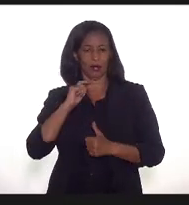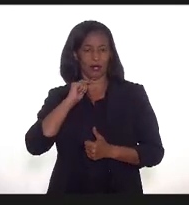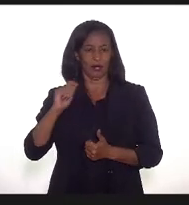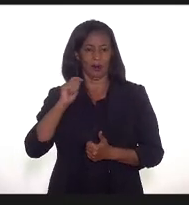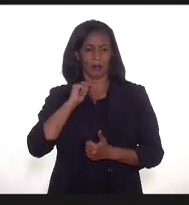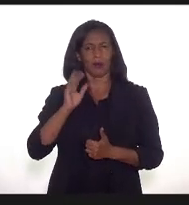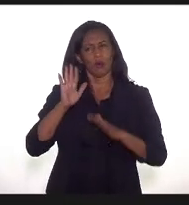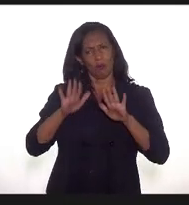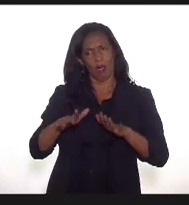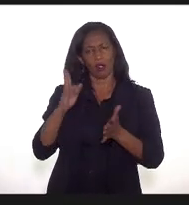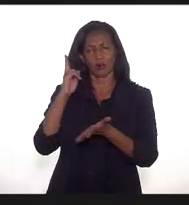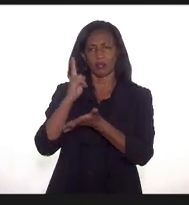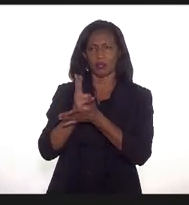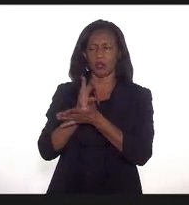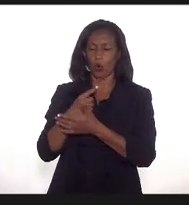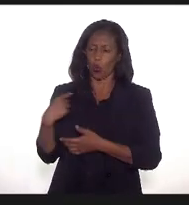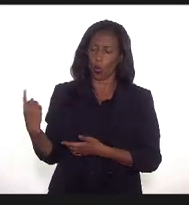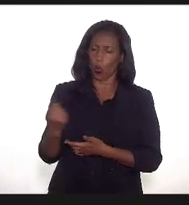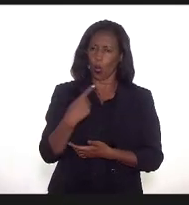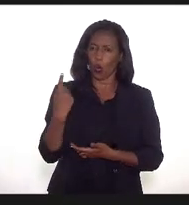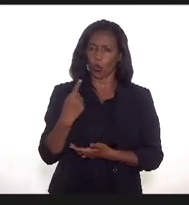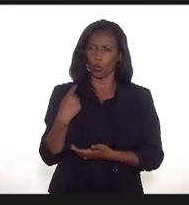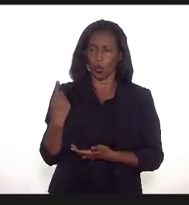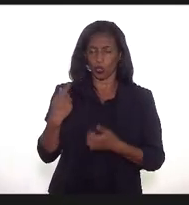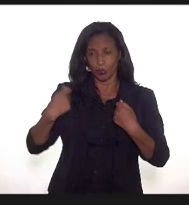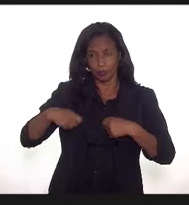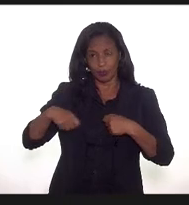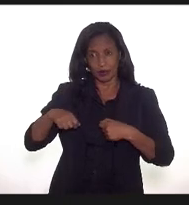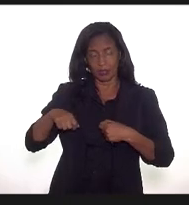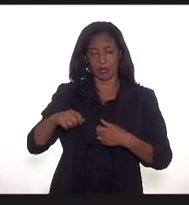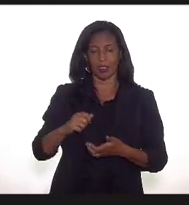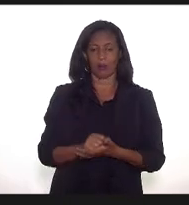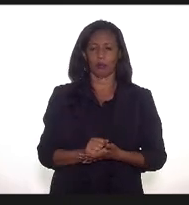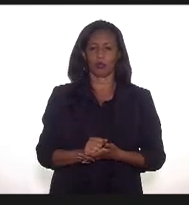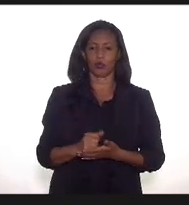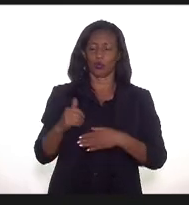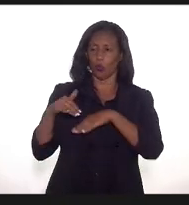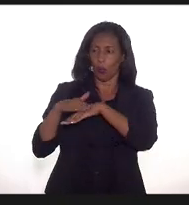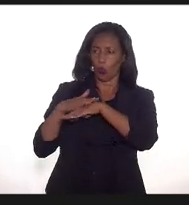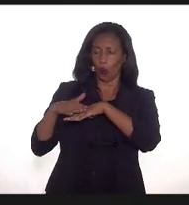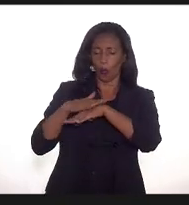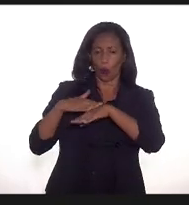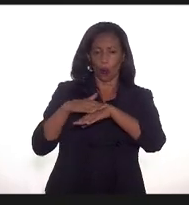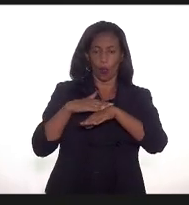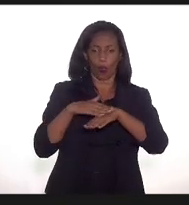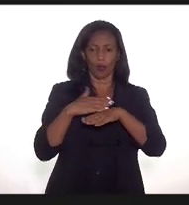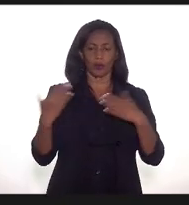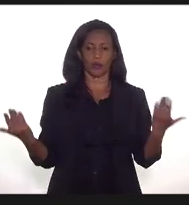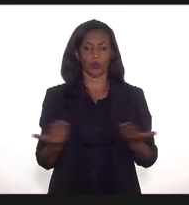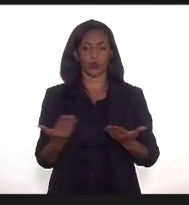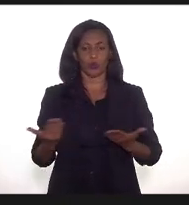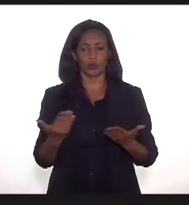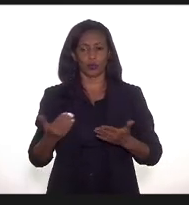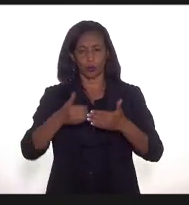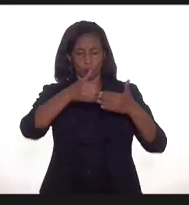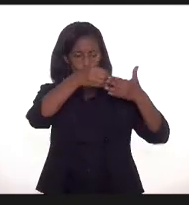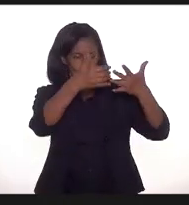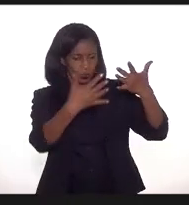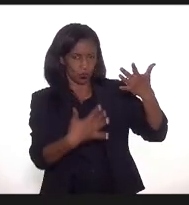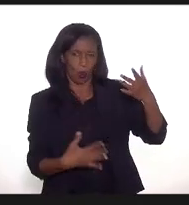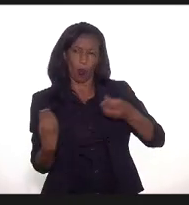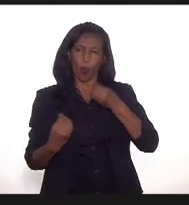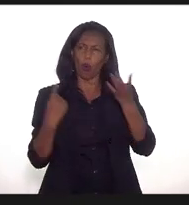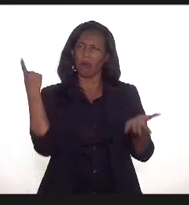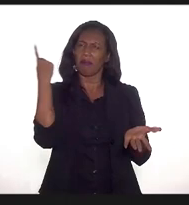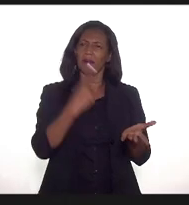Mas, de toda forma, como nós temos que mandar, e aí a gente vai ter uma conversa, acho que longa sobre isso hoje, e como isso impacta